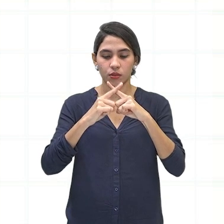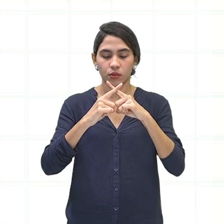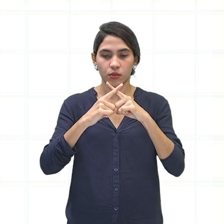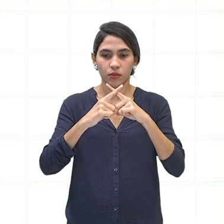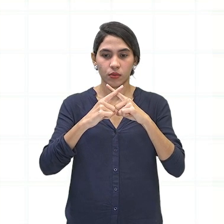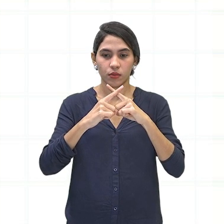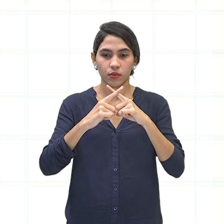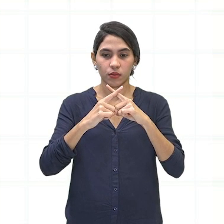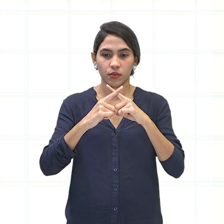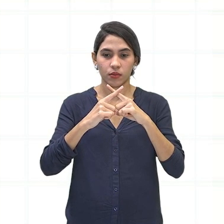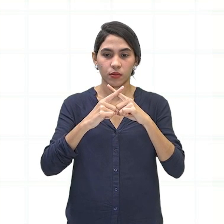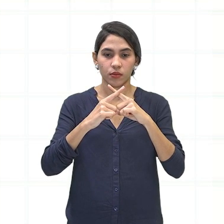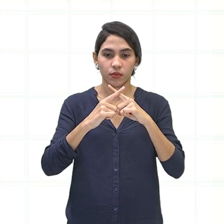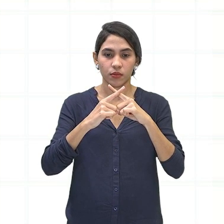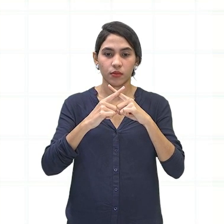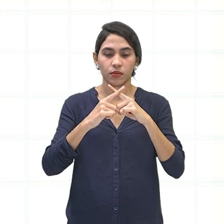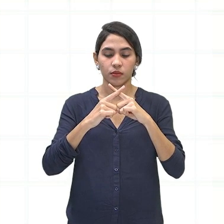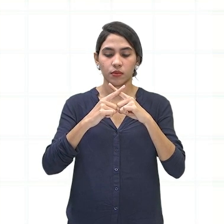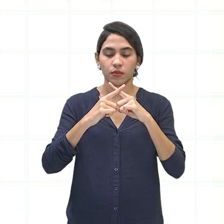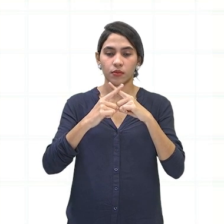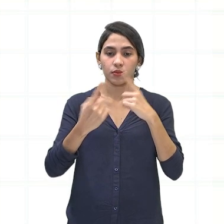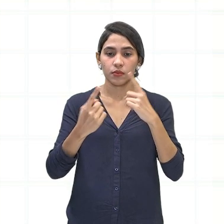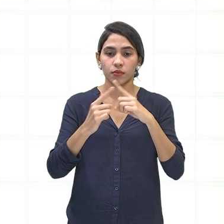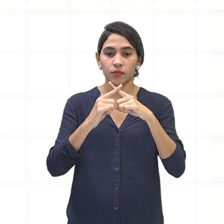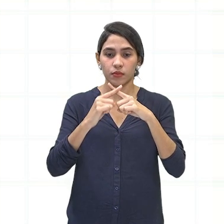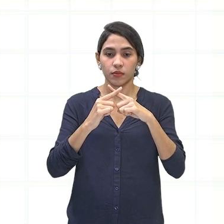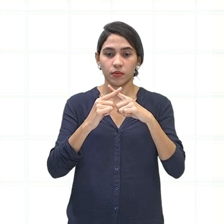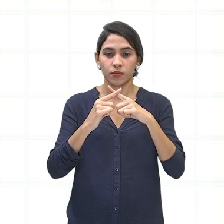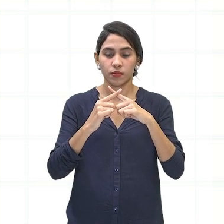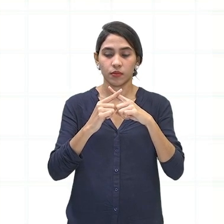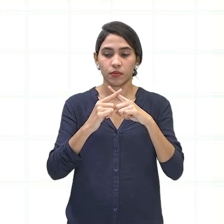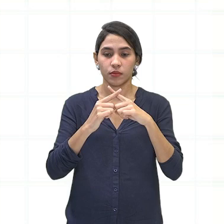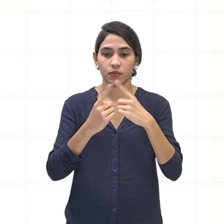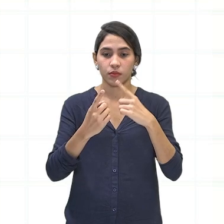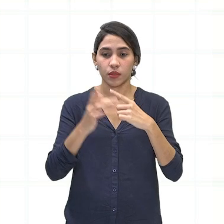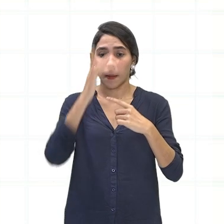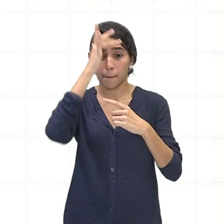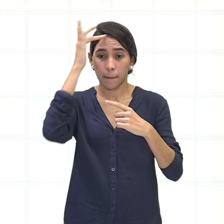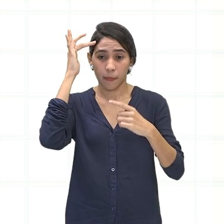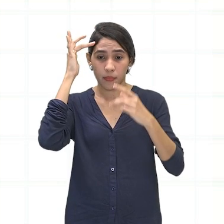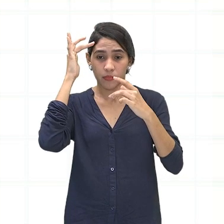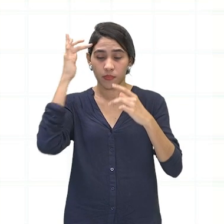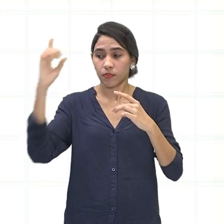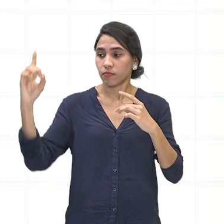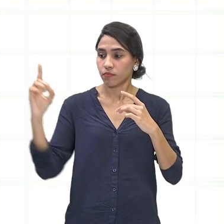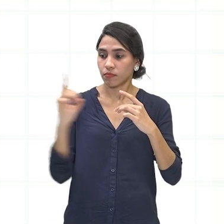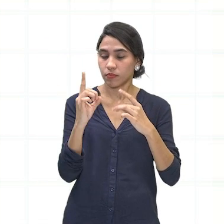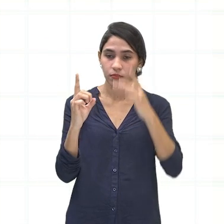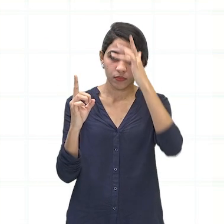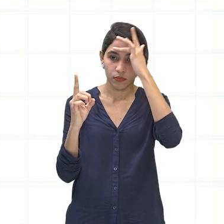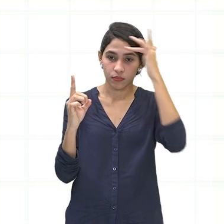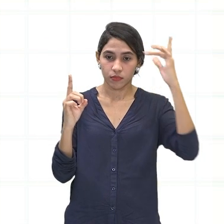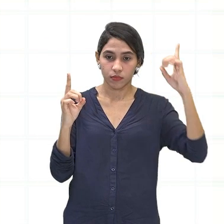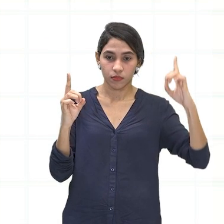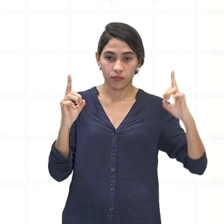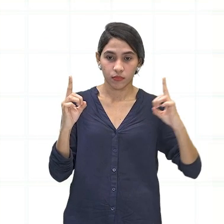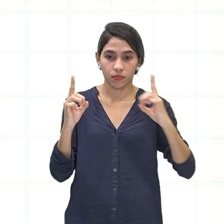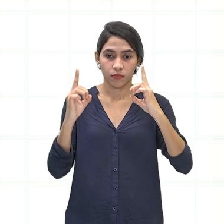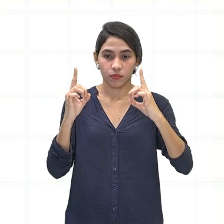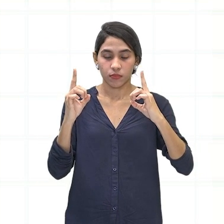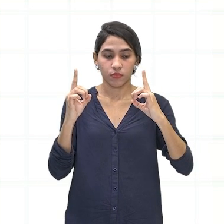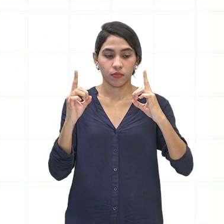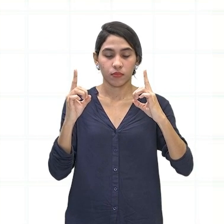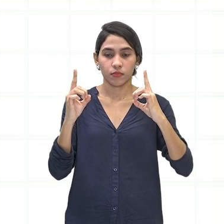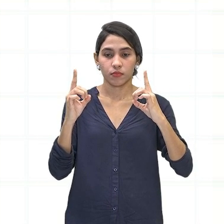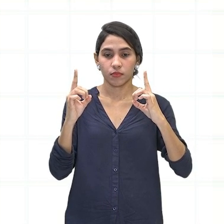nosso dojo, digamos assim, dessa área de combate. E após esse X, 1 metro para a direita e 1